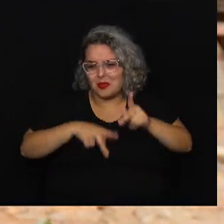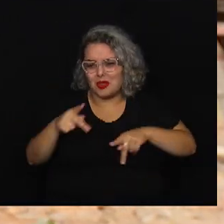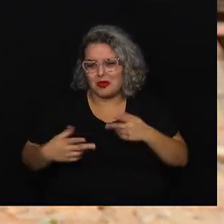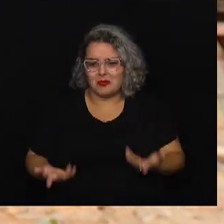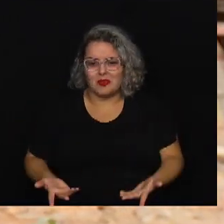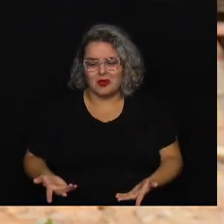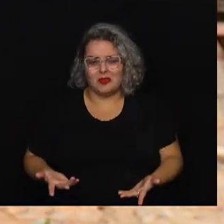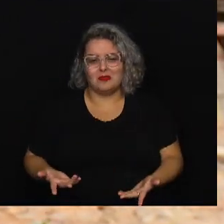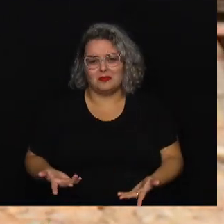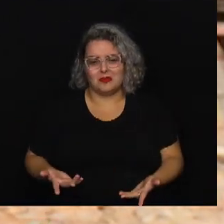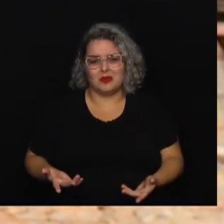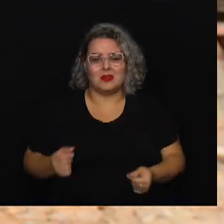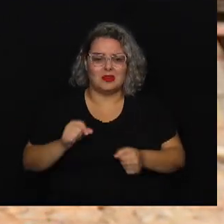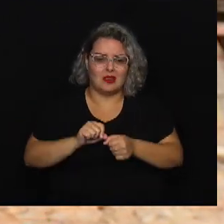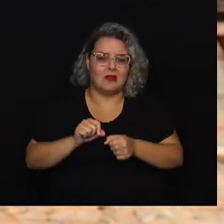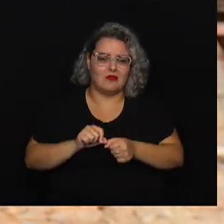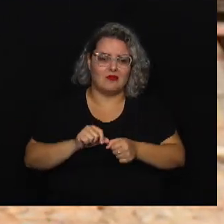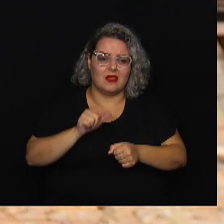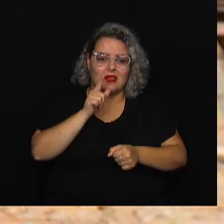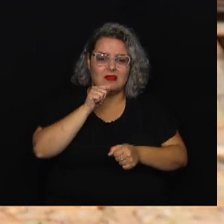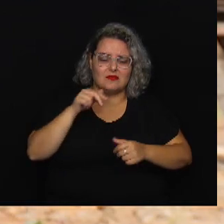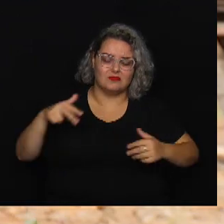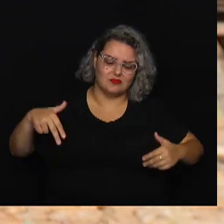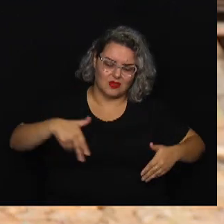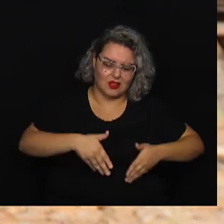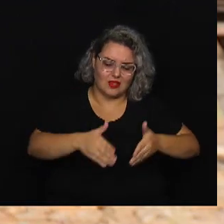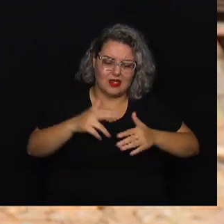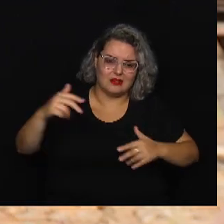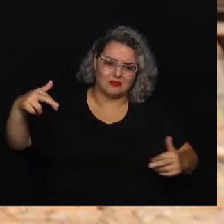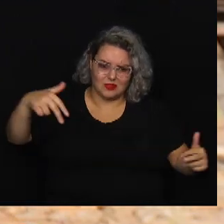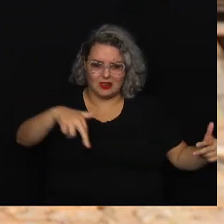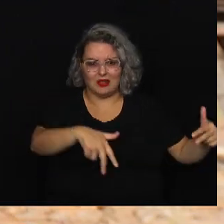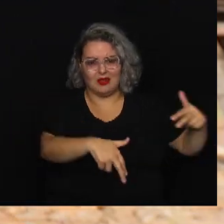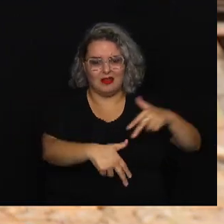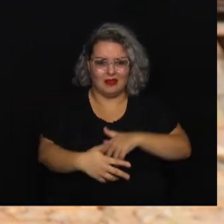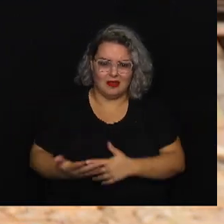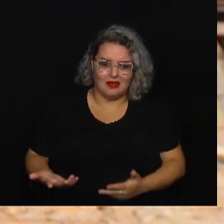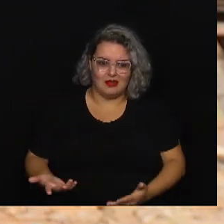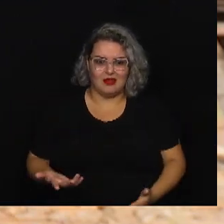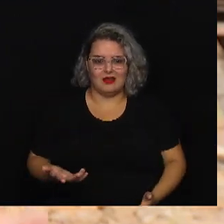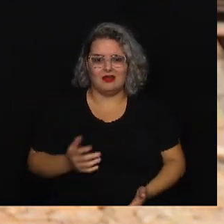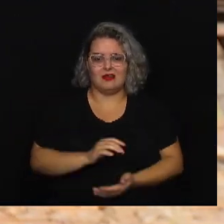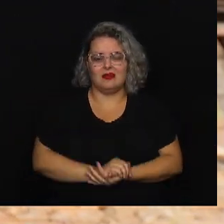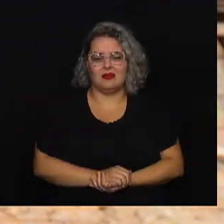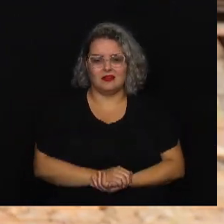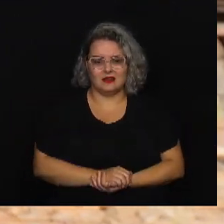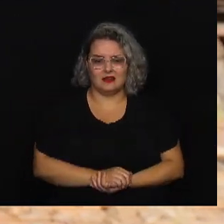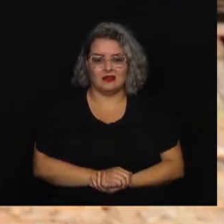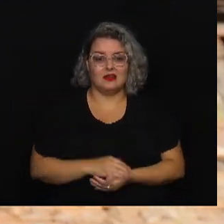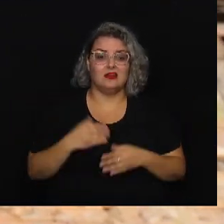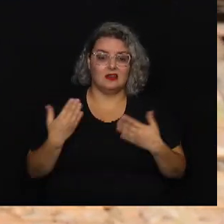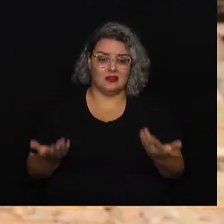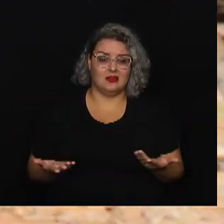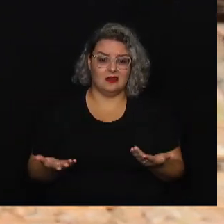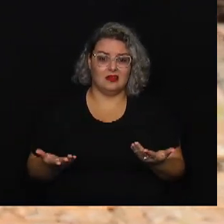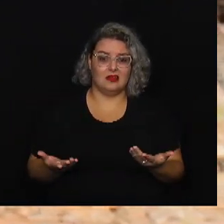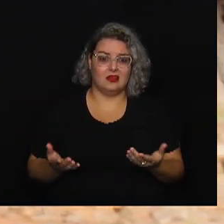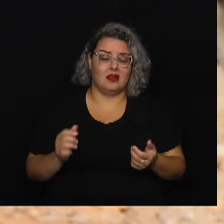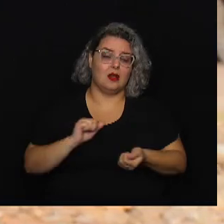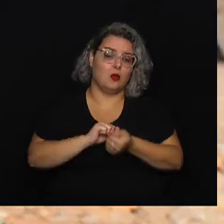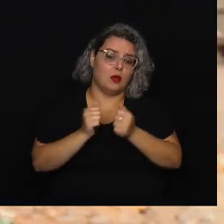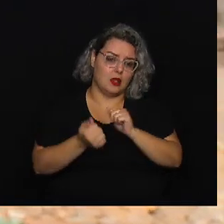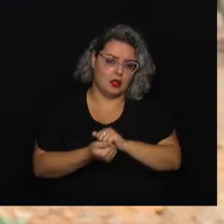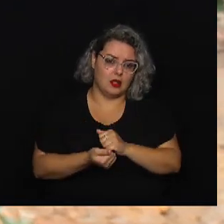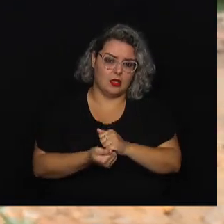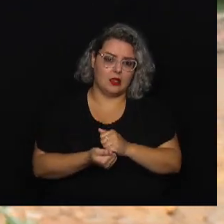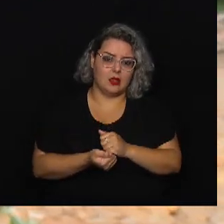fizeram um caminho ali por dentro d'água. Foi gente quebrada, teve gente que arraiou o braço ainda. Aí botaram o ônibus para